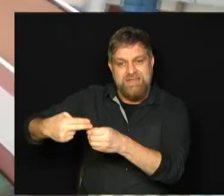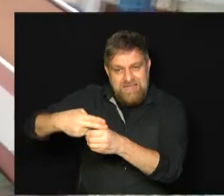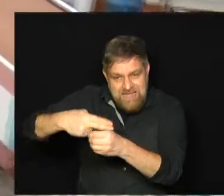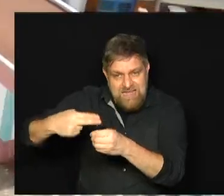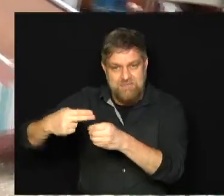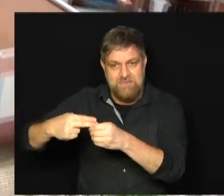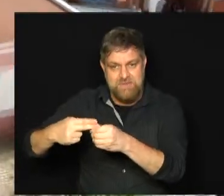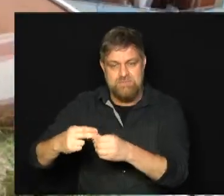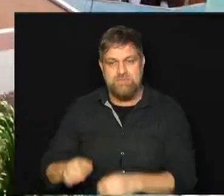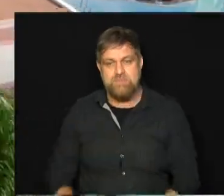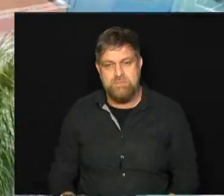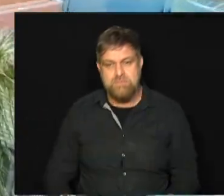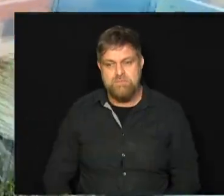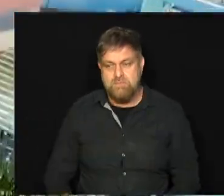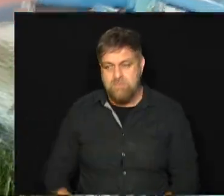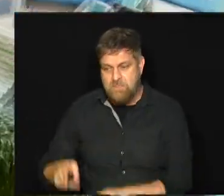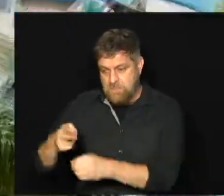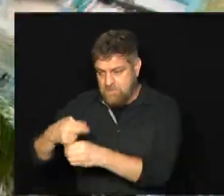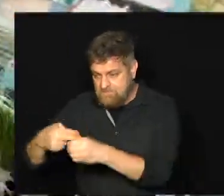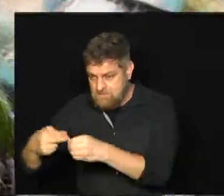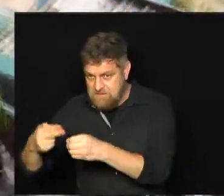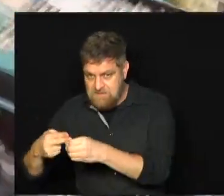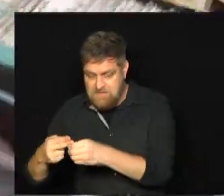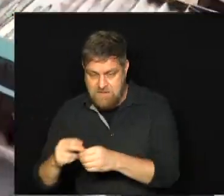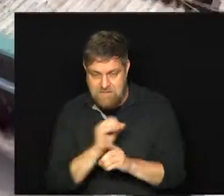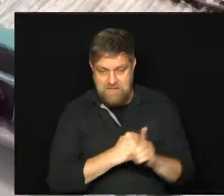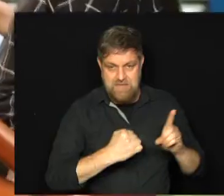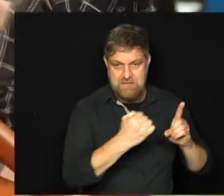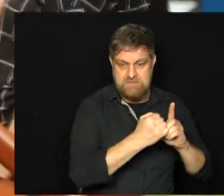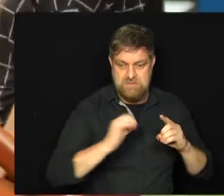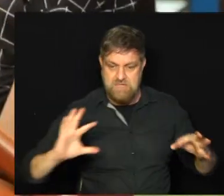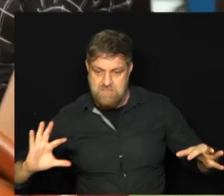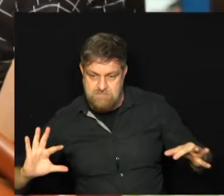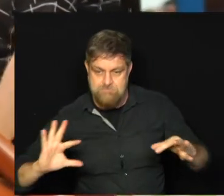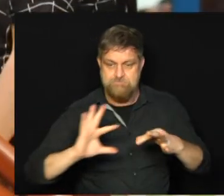Campinas, mas que a Unicamp deu a mão para a sociedade,